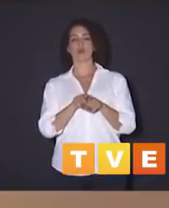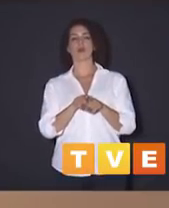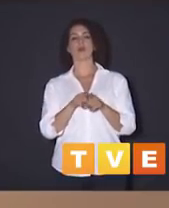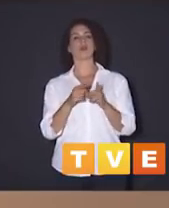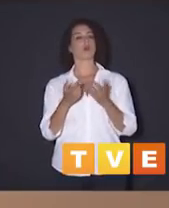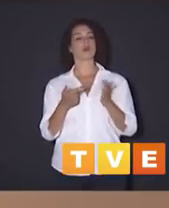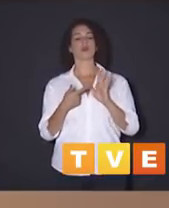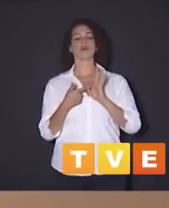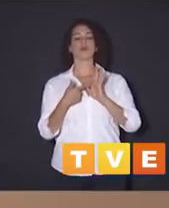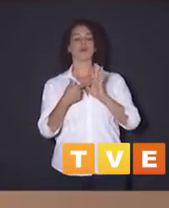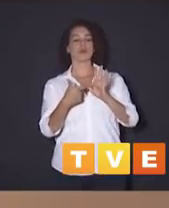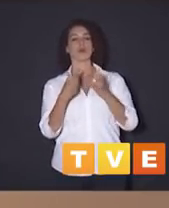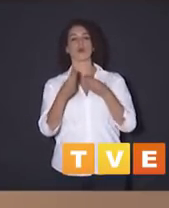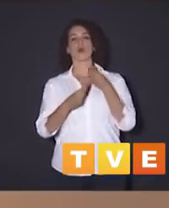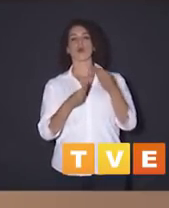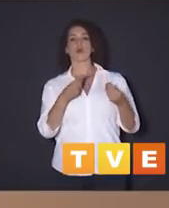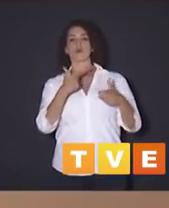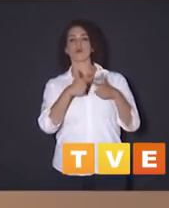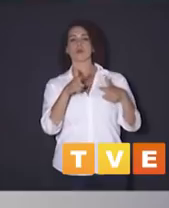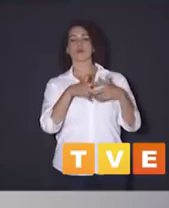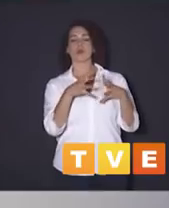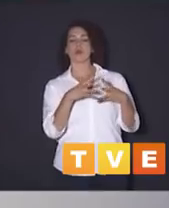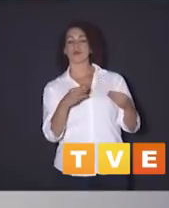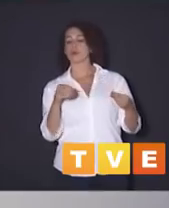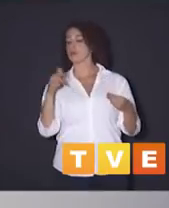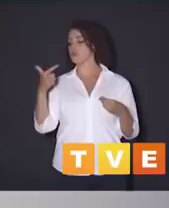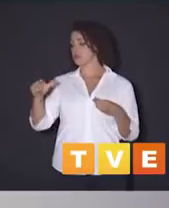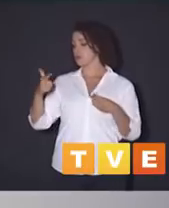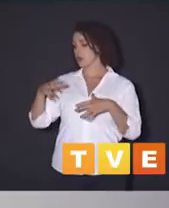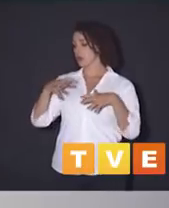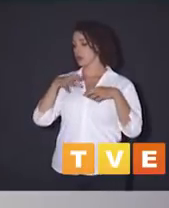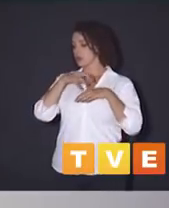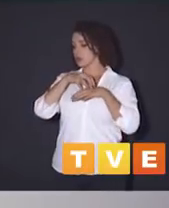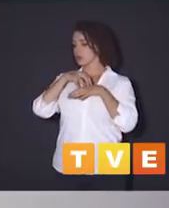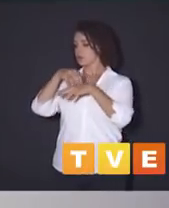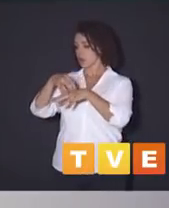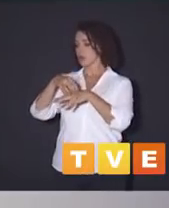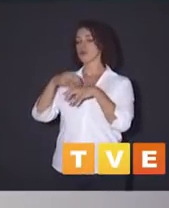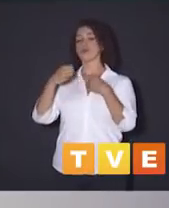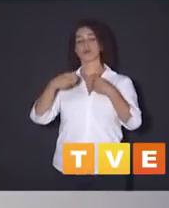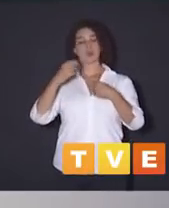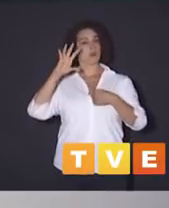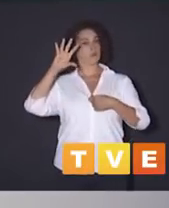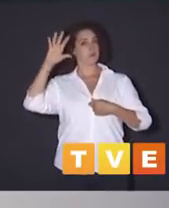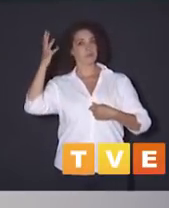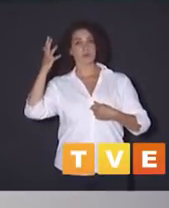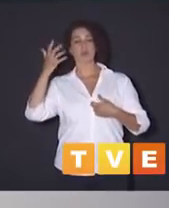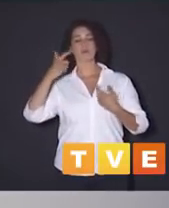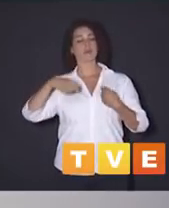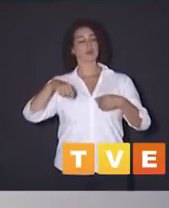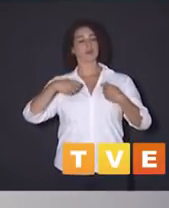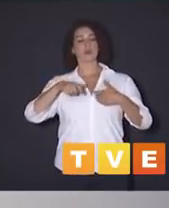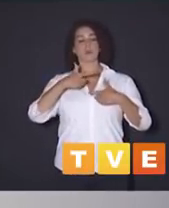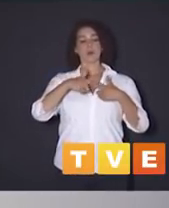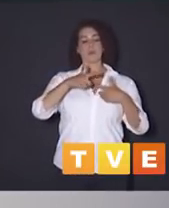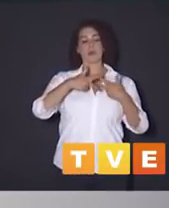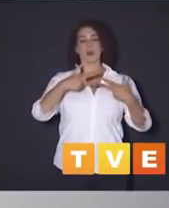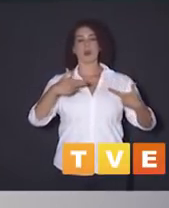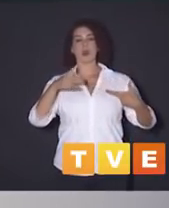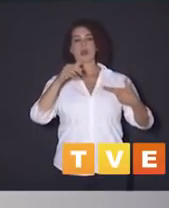dar soluções para problemas concretos não tem transporte tem que resolver tem que resolver o problema dos campos de esporte